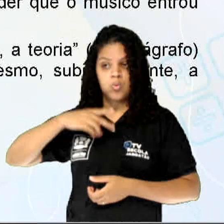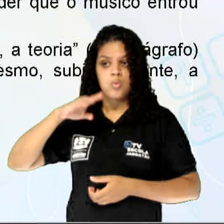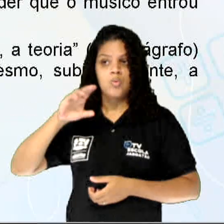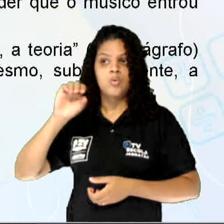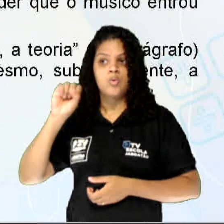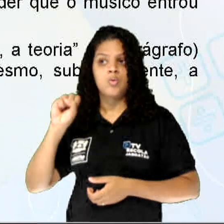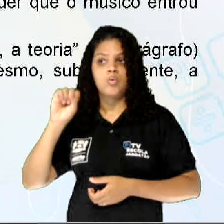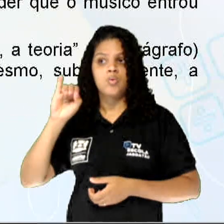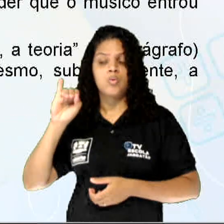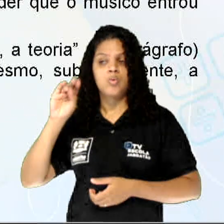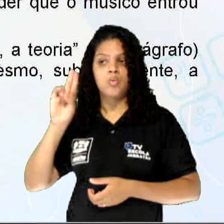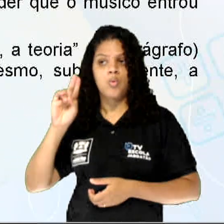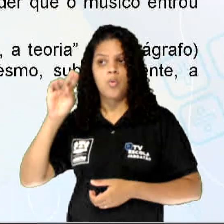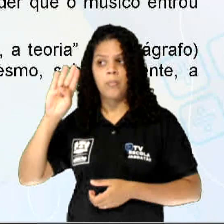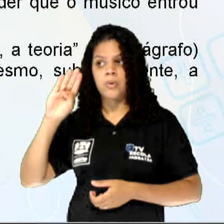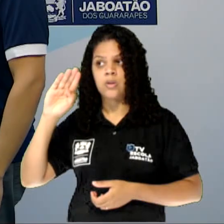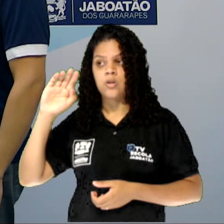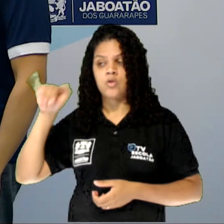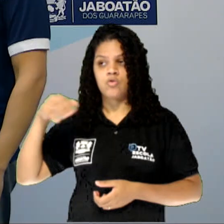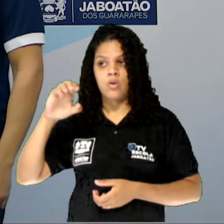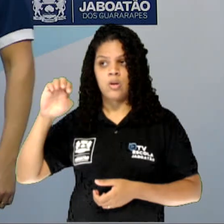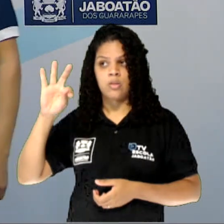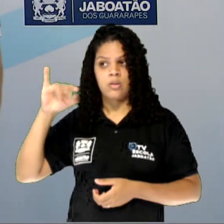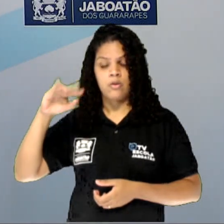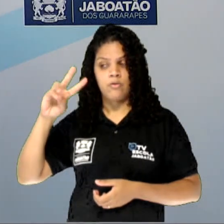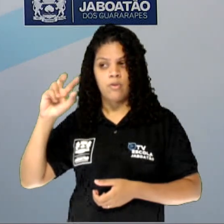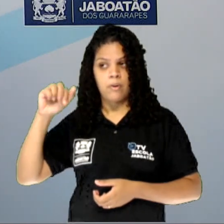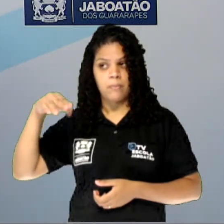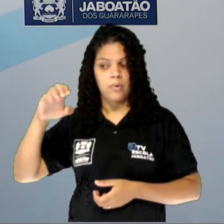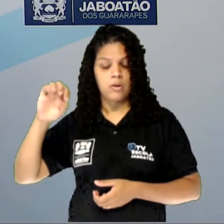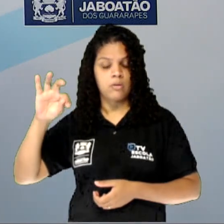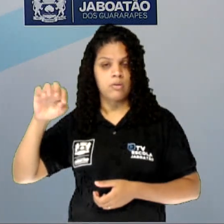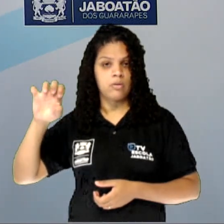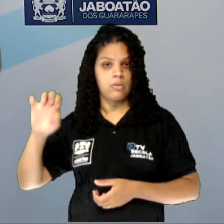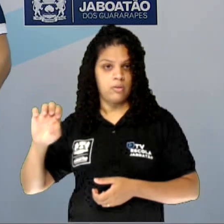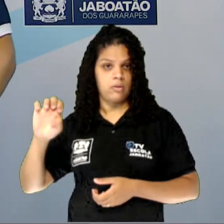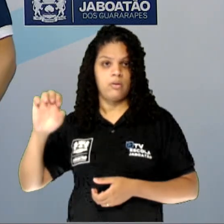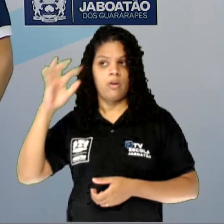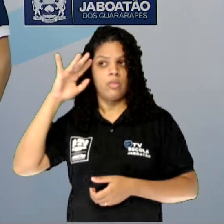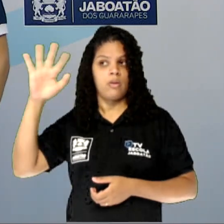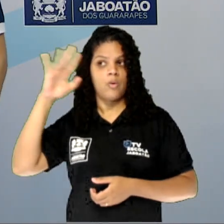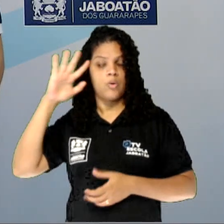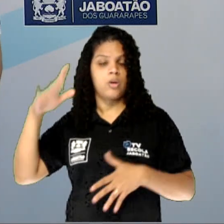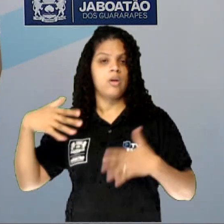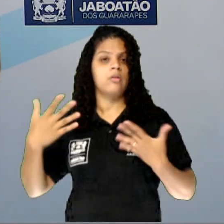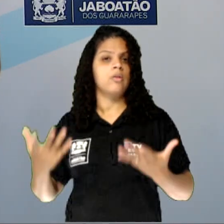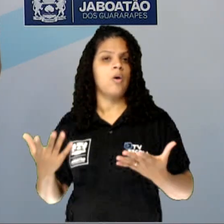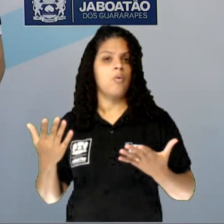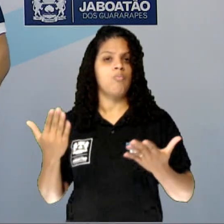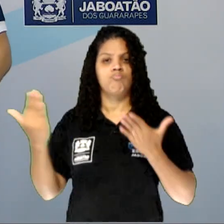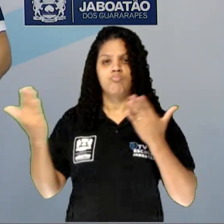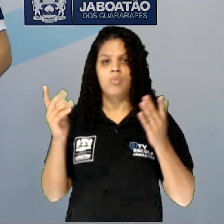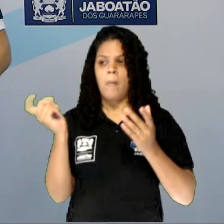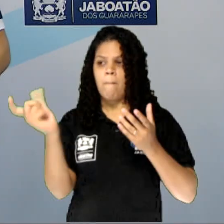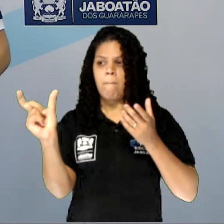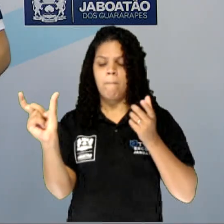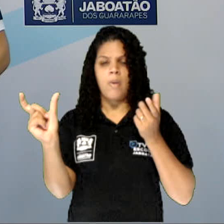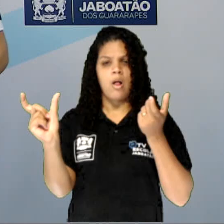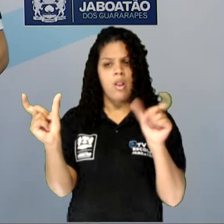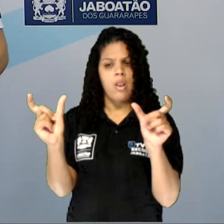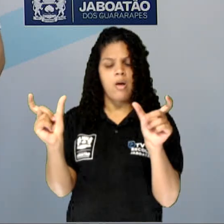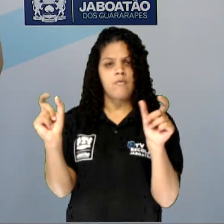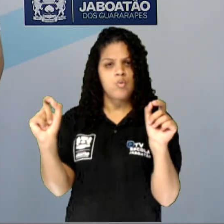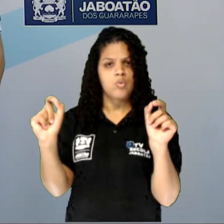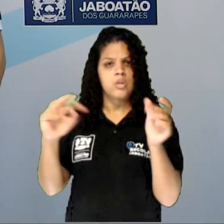a teoria". Bom, vemos aí que quando se fala em empiricamente e subjetivamente, cada uma dessas palavras